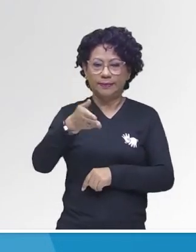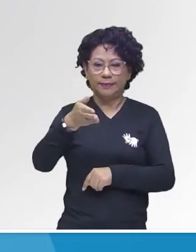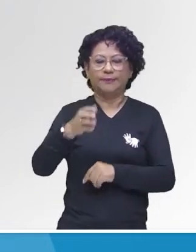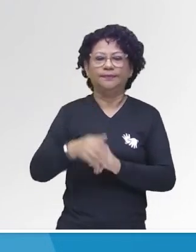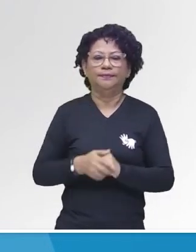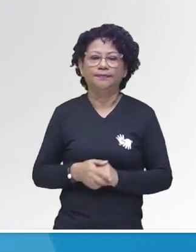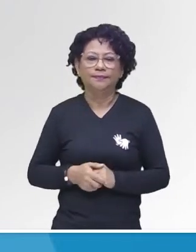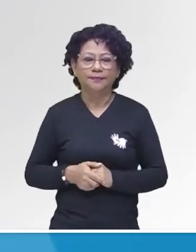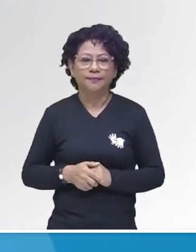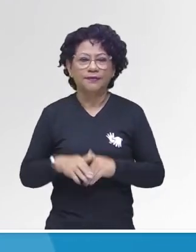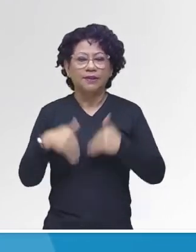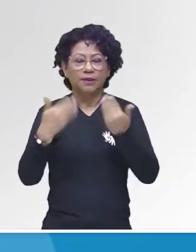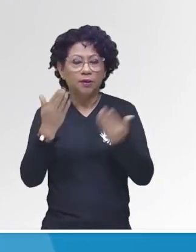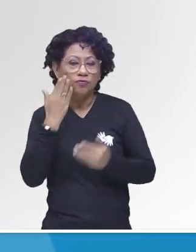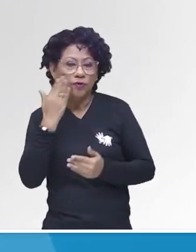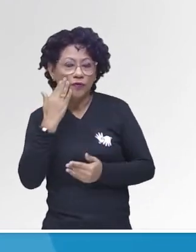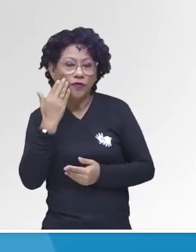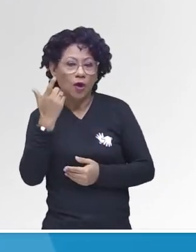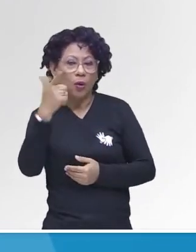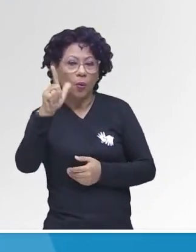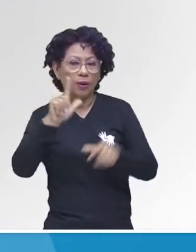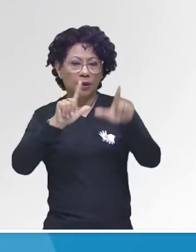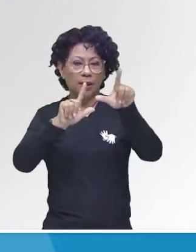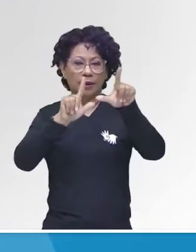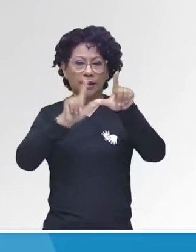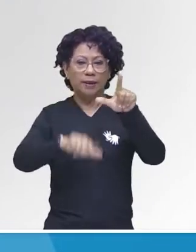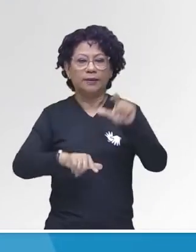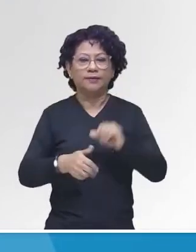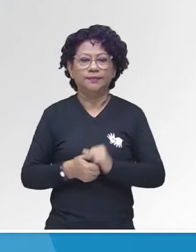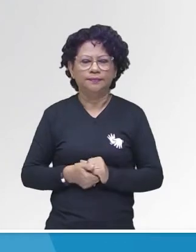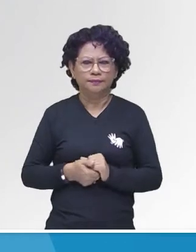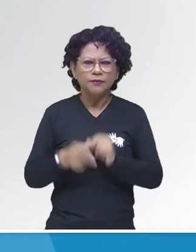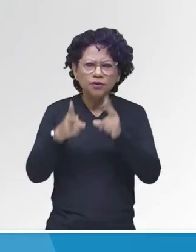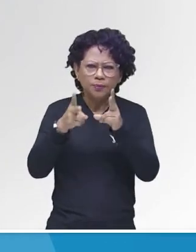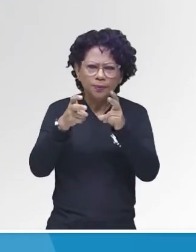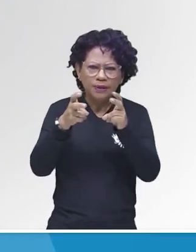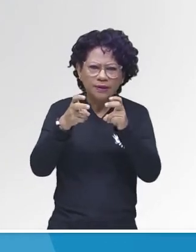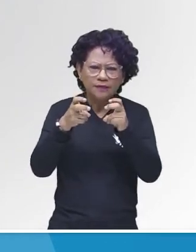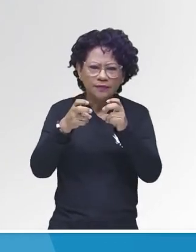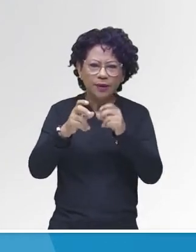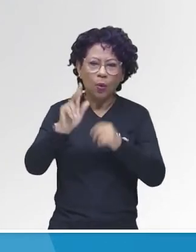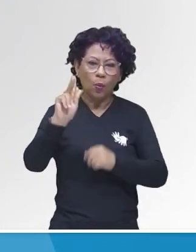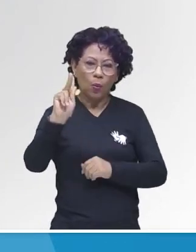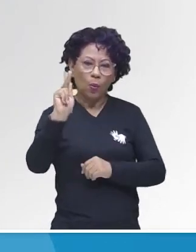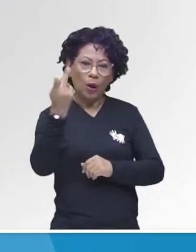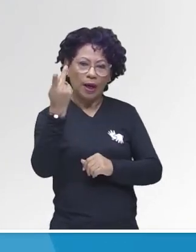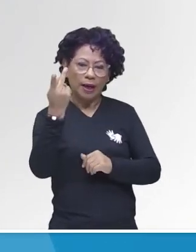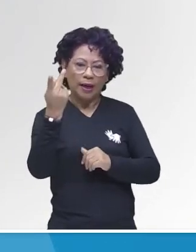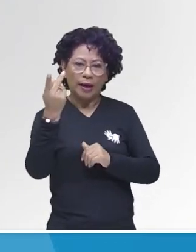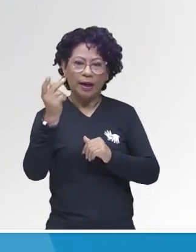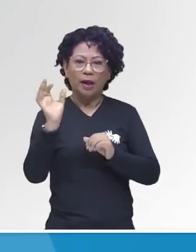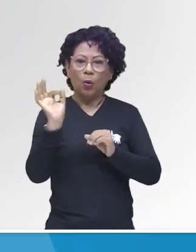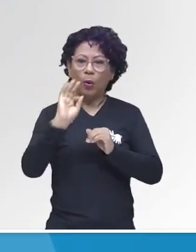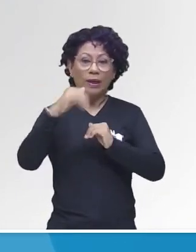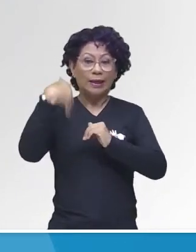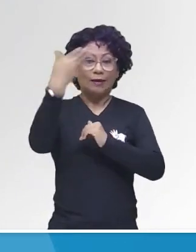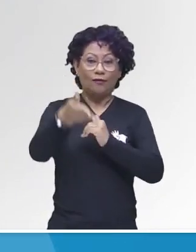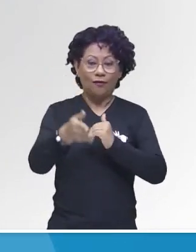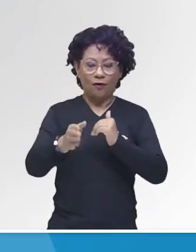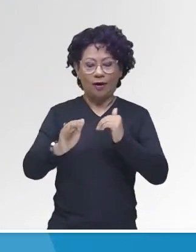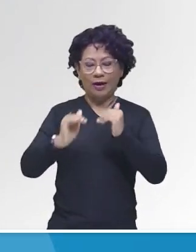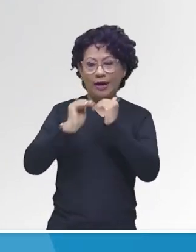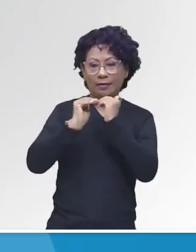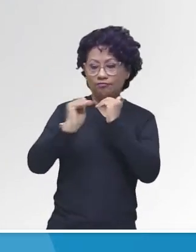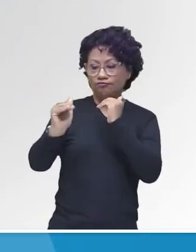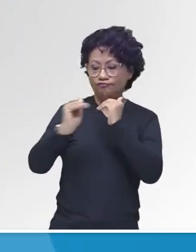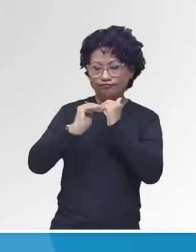do ponto F, a gente vai analisar agora o ponto H. Esse ponto H, ele está flutuando. Perceba que ele não está nem no plano alfa e